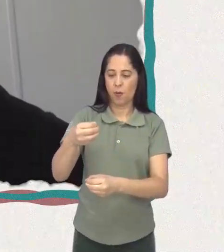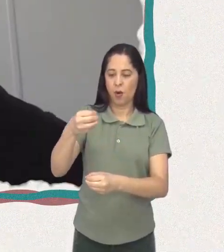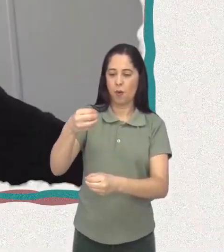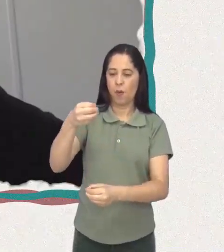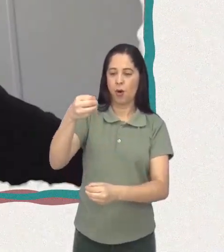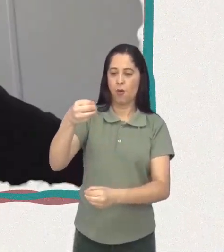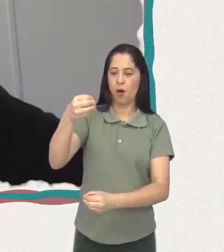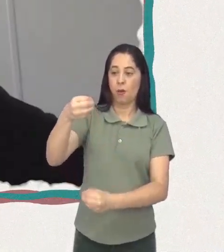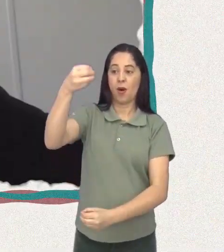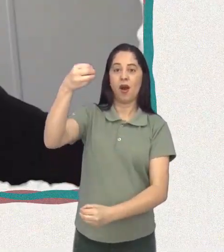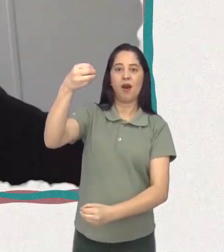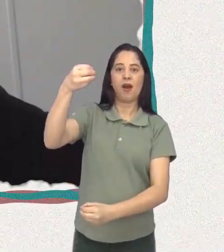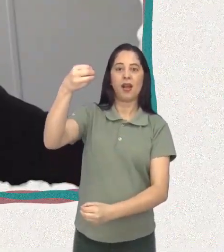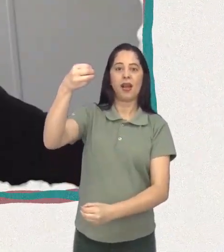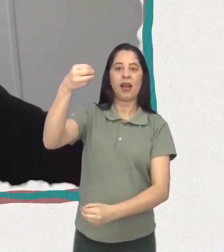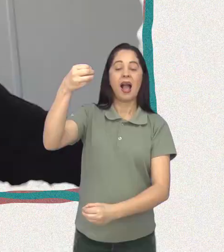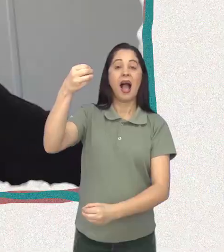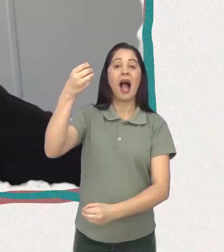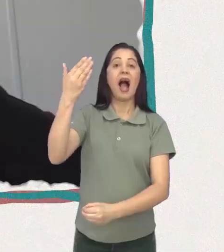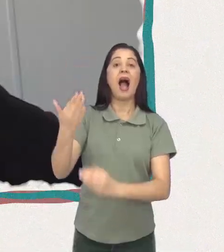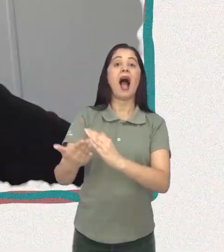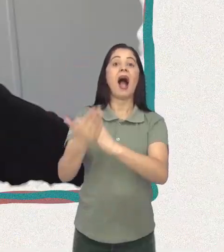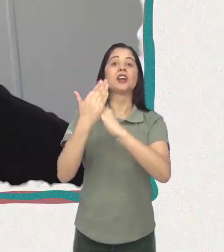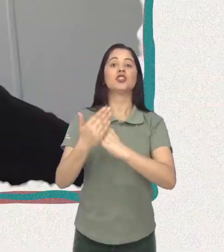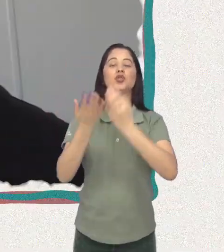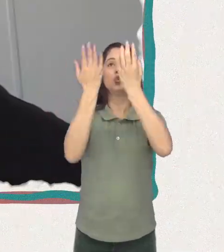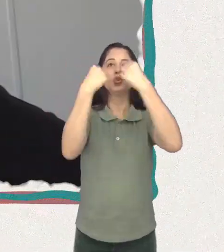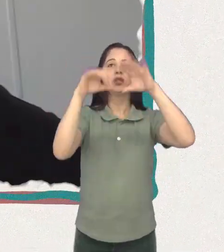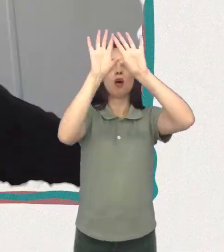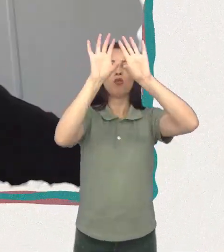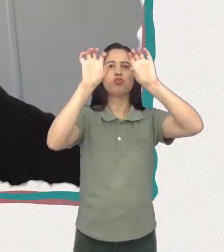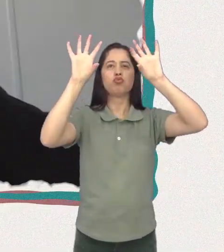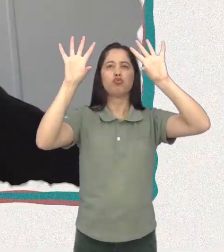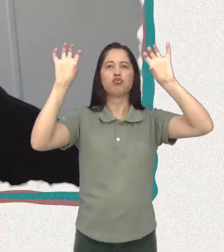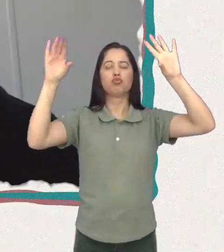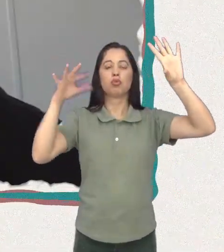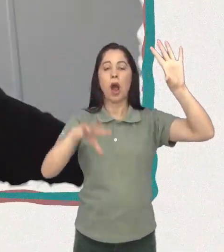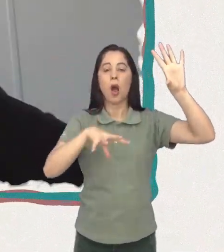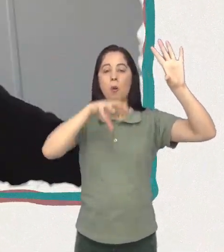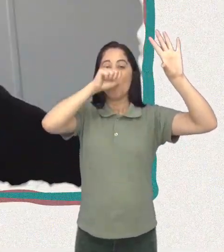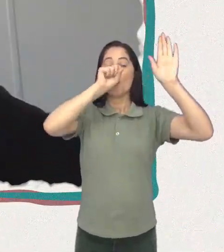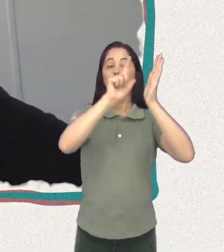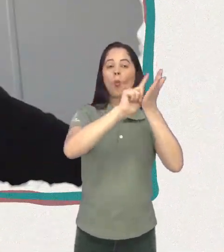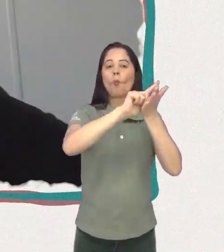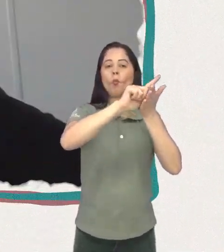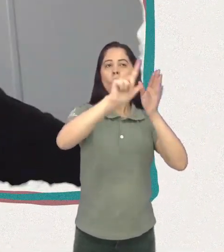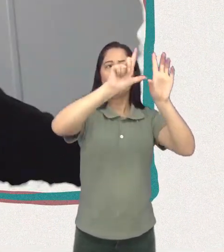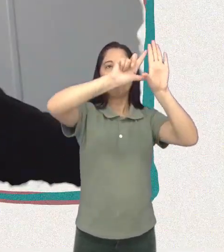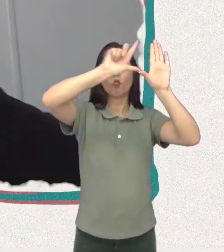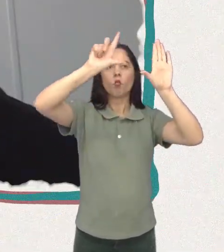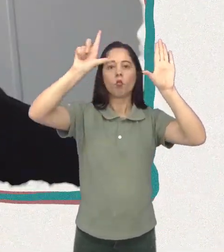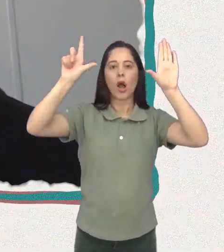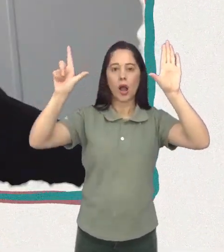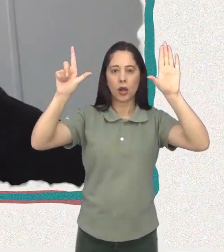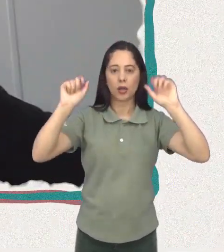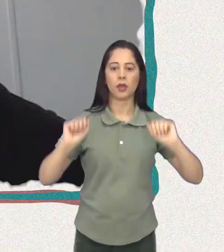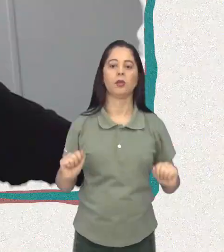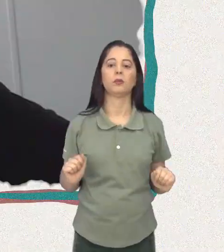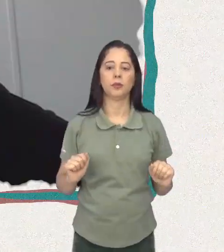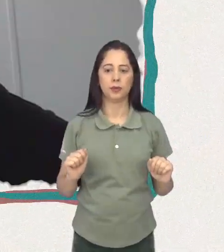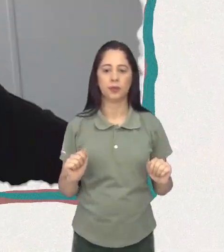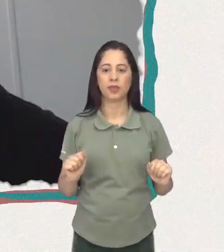essa pegada ecológica de ser renovável e reduzir o CO2 da atmosfera. Né? Então ele cresce muito rápido, né? Então ele tem essa